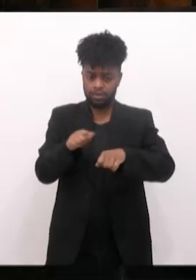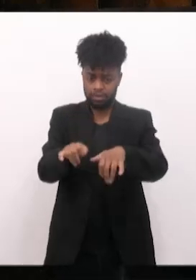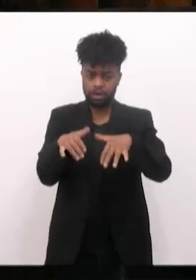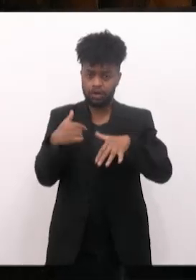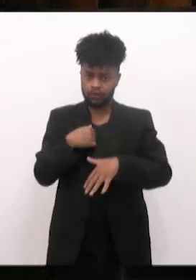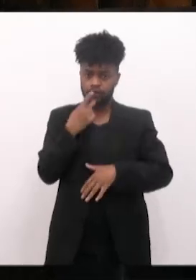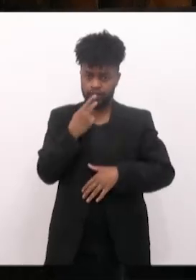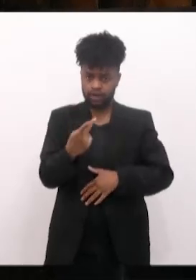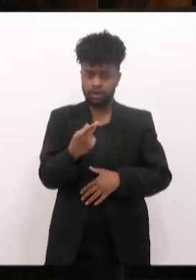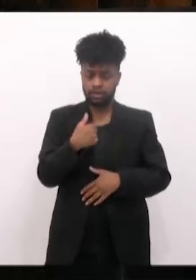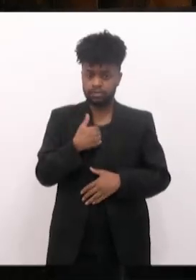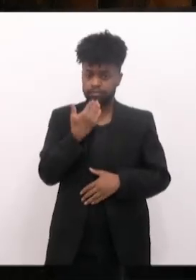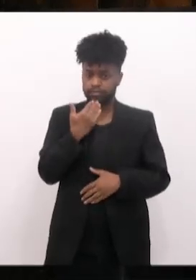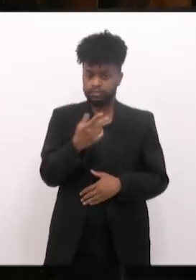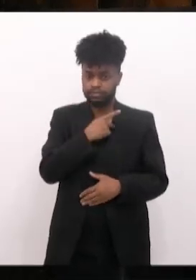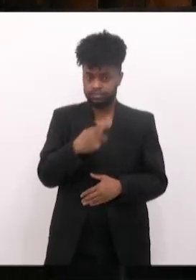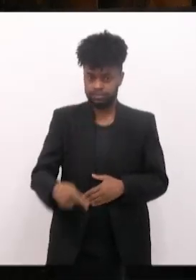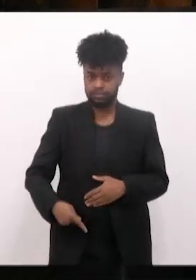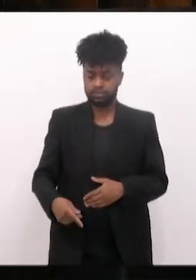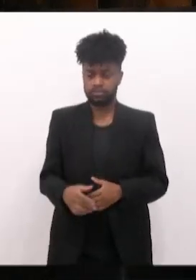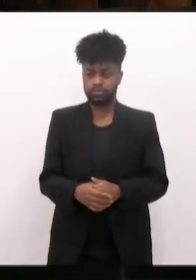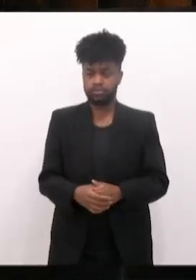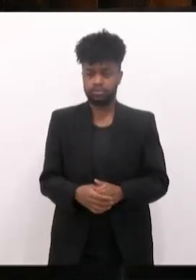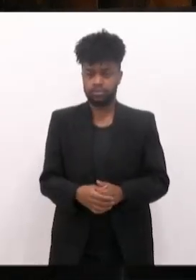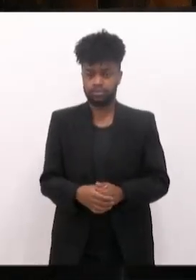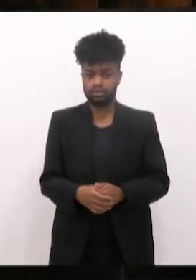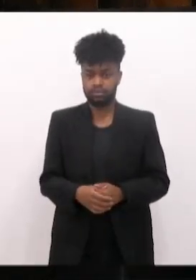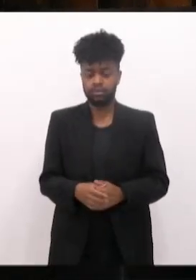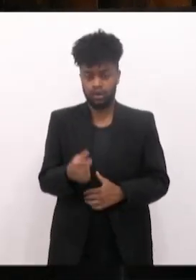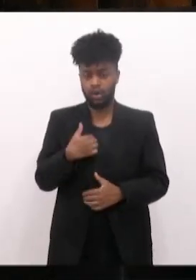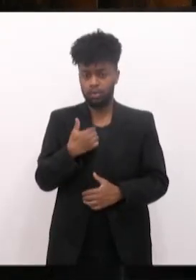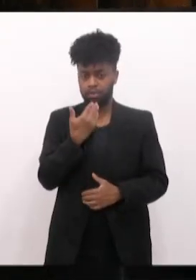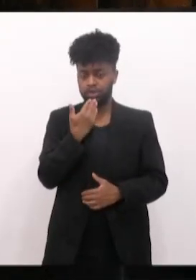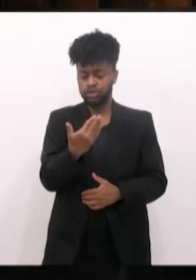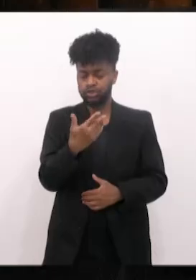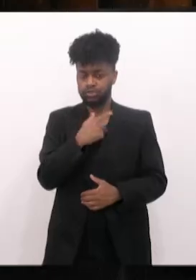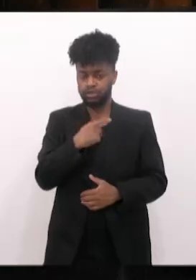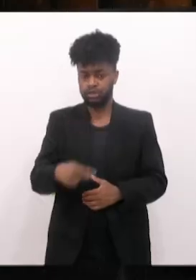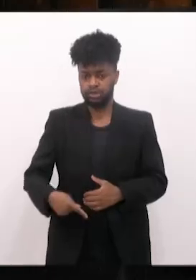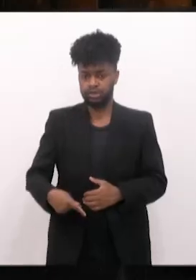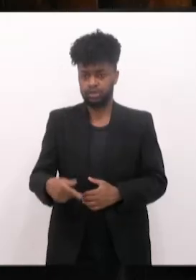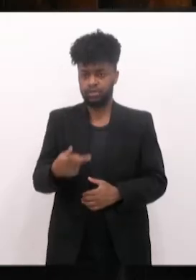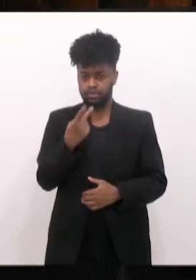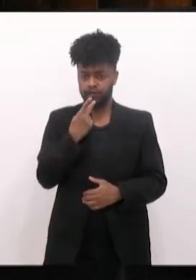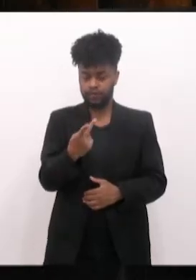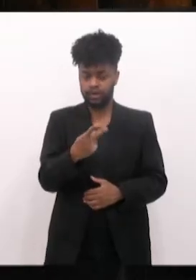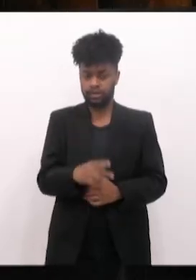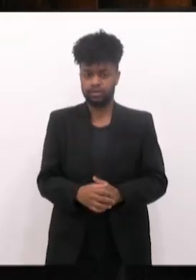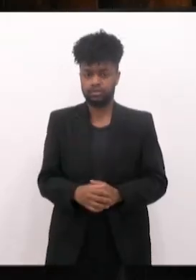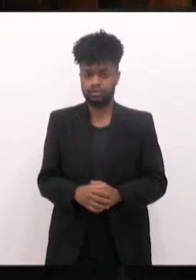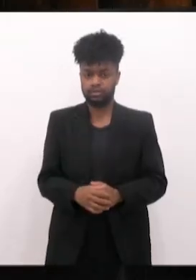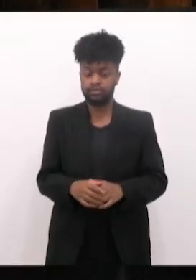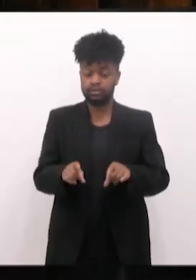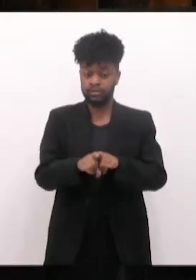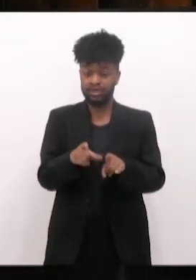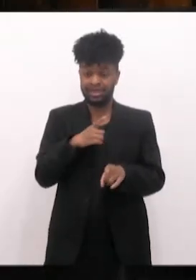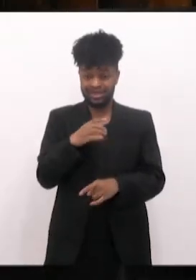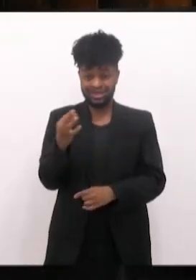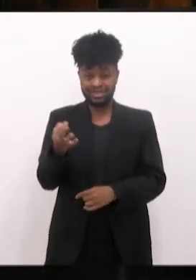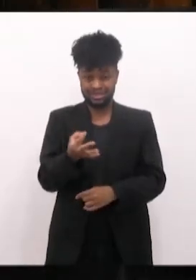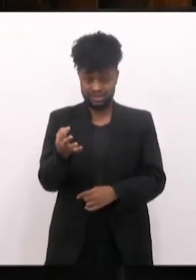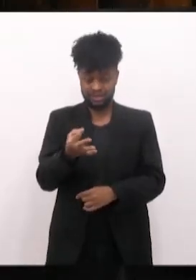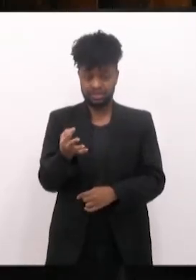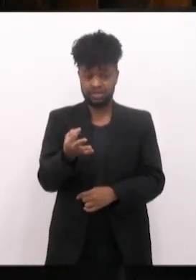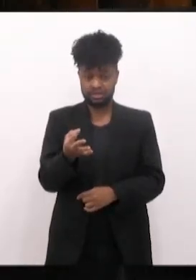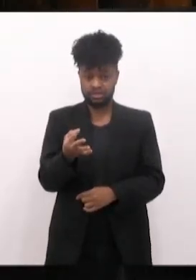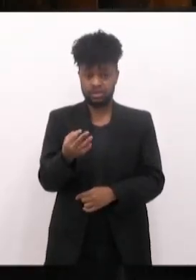e vou pedir ao presidente, eu vou pedir para falar, e eu tenho certeza